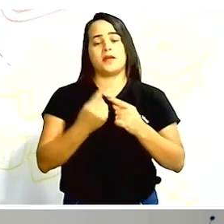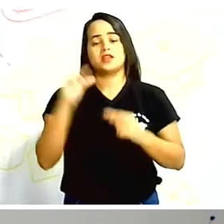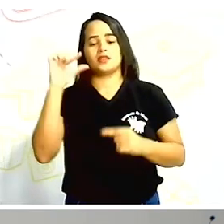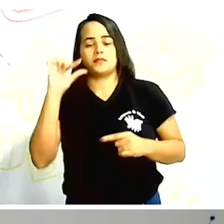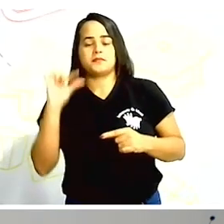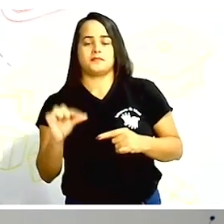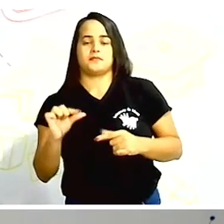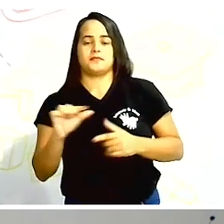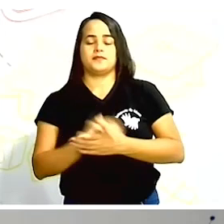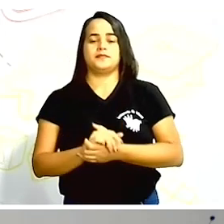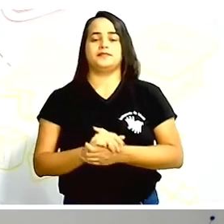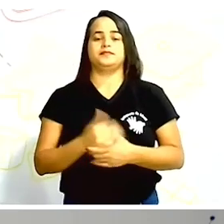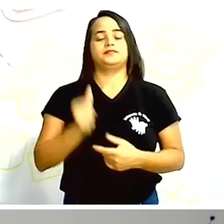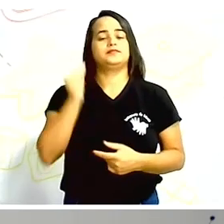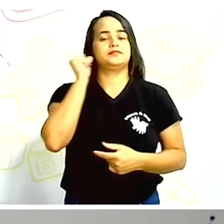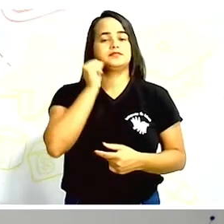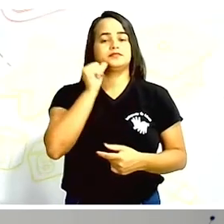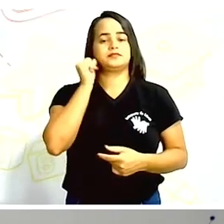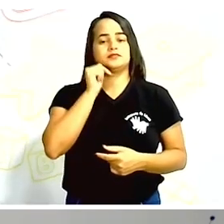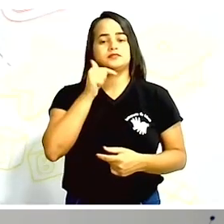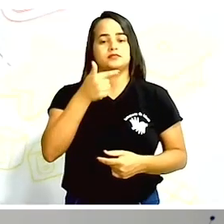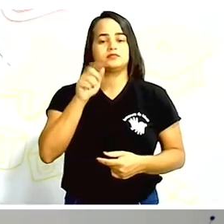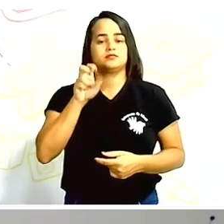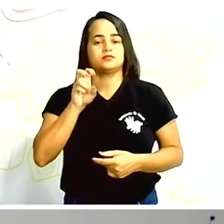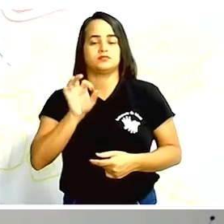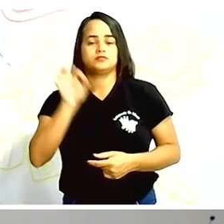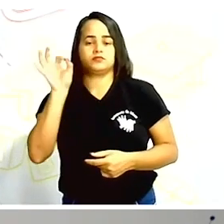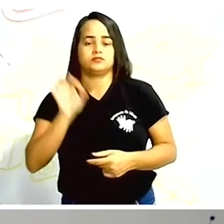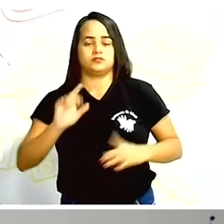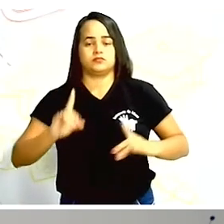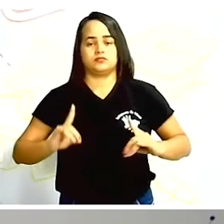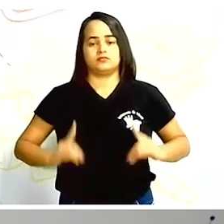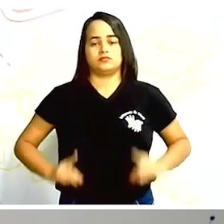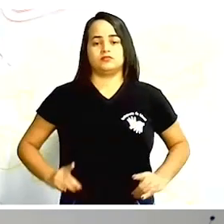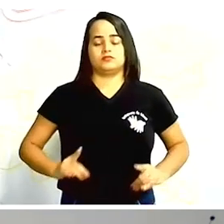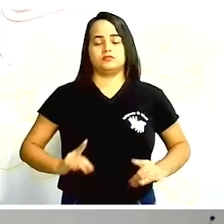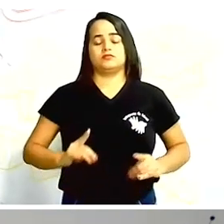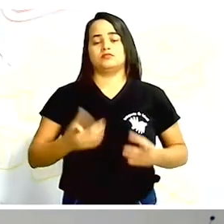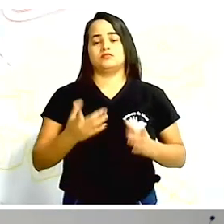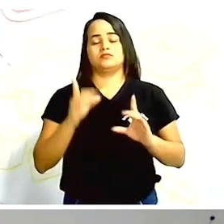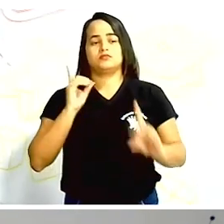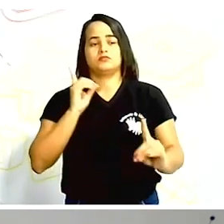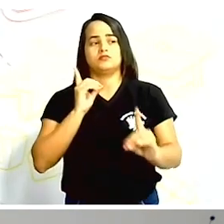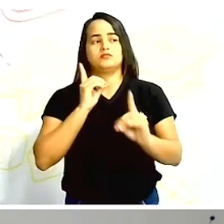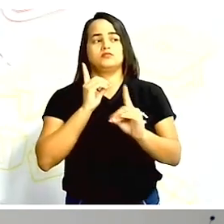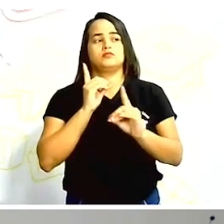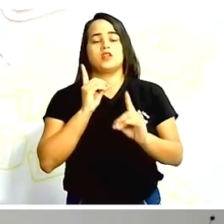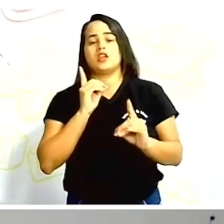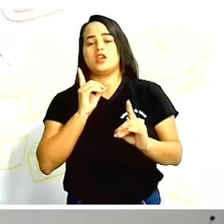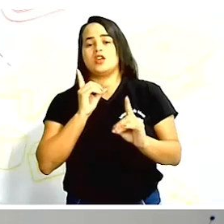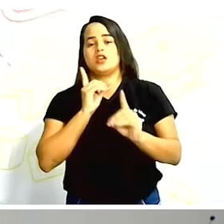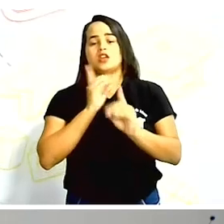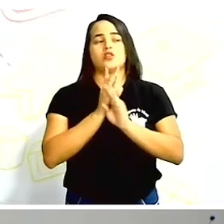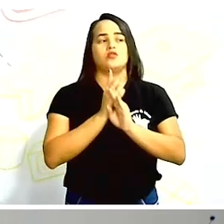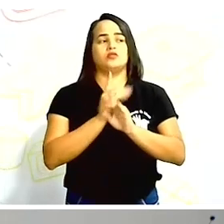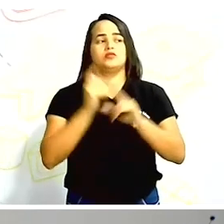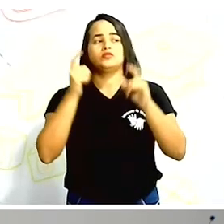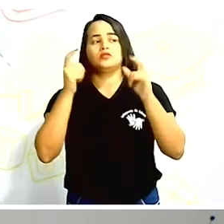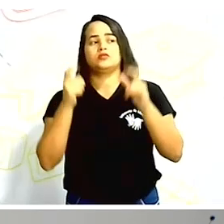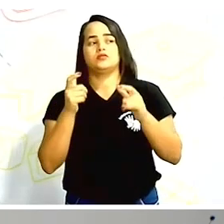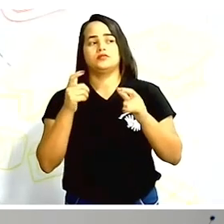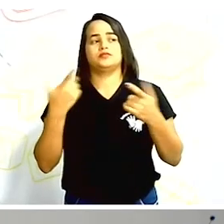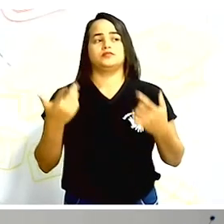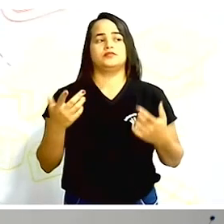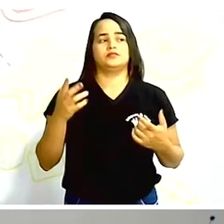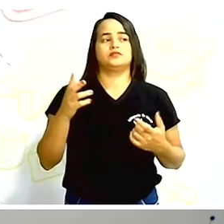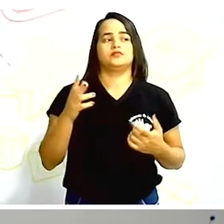na mulher, 25% dessa testosterona é encontrada nas glândulas suprarrenais, certo?